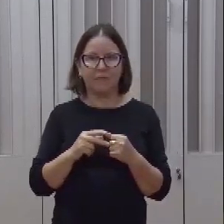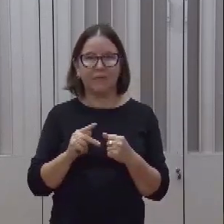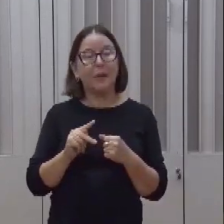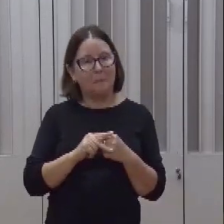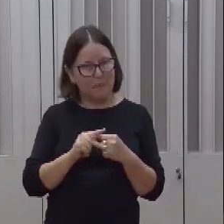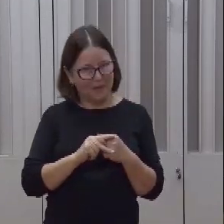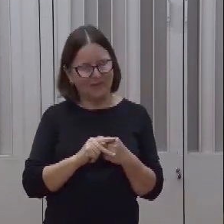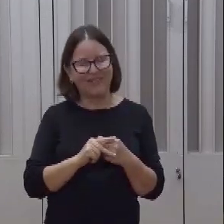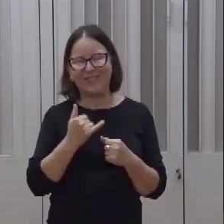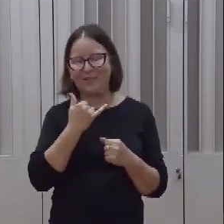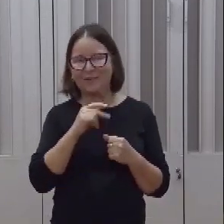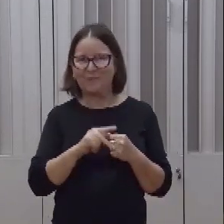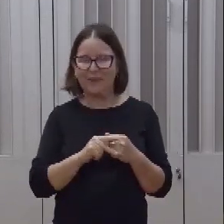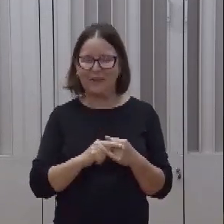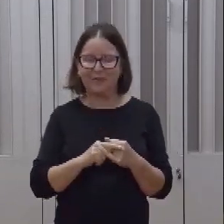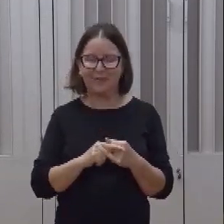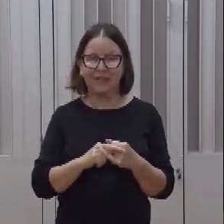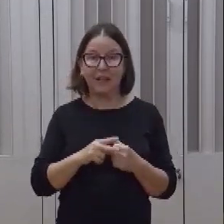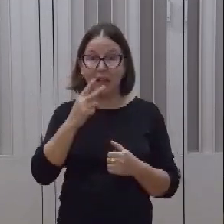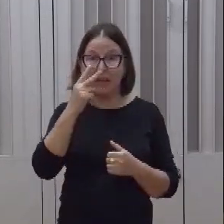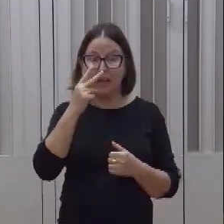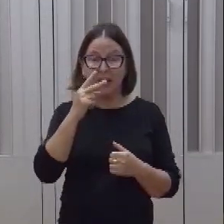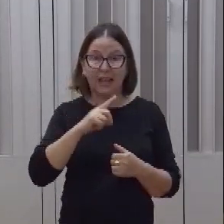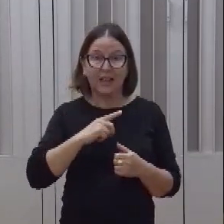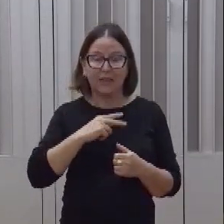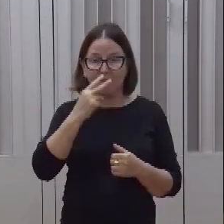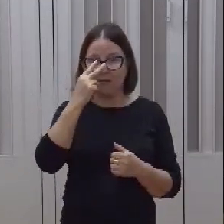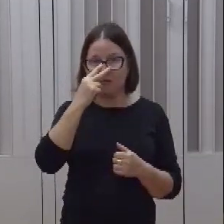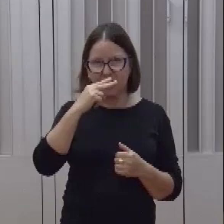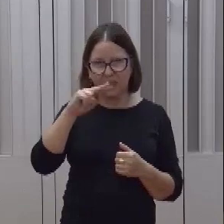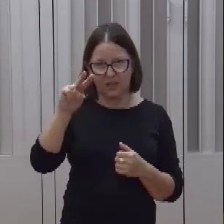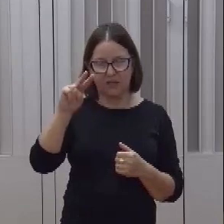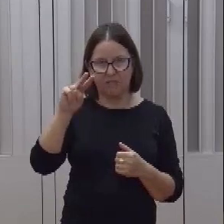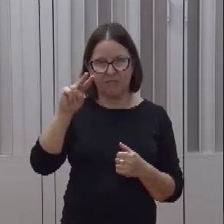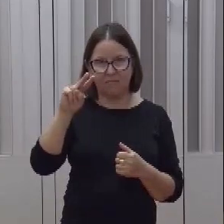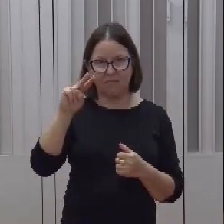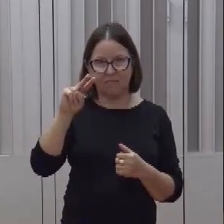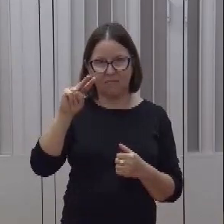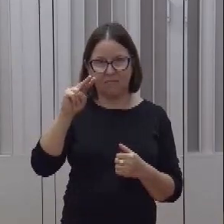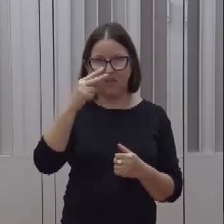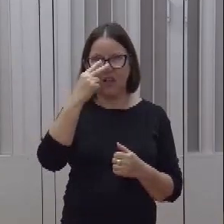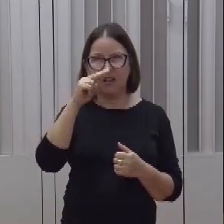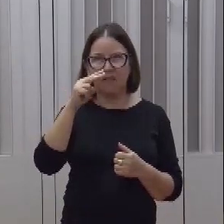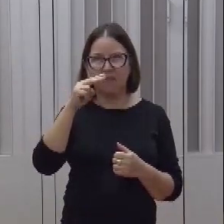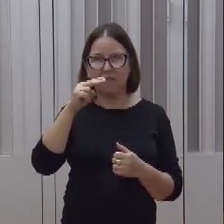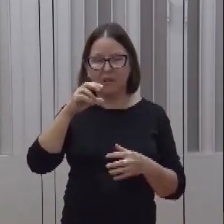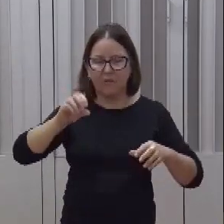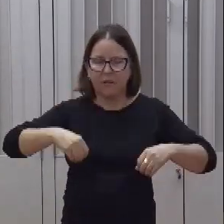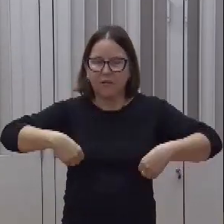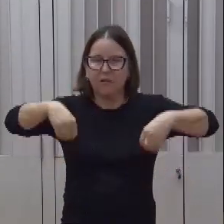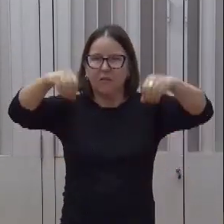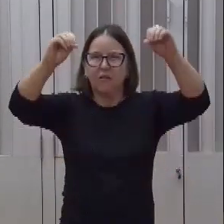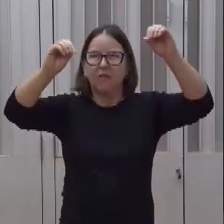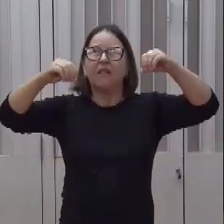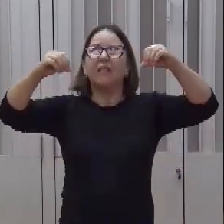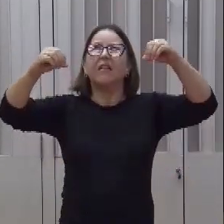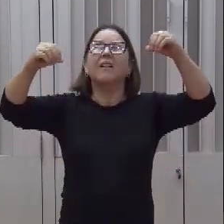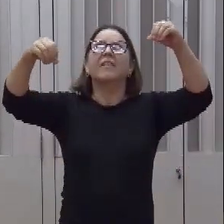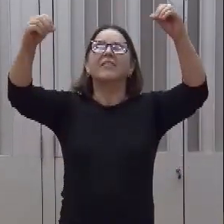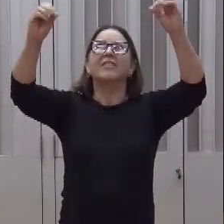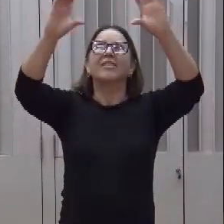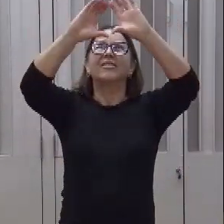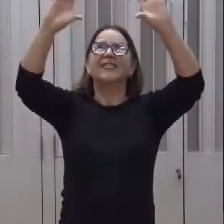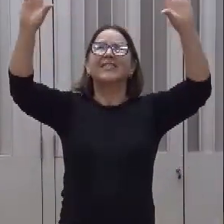uma visão, ele viu um lençol que descia do céu,